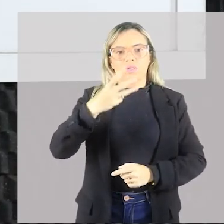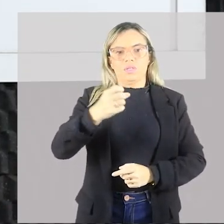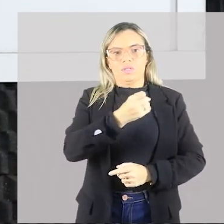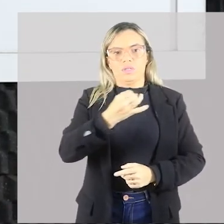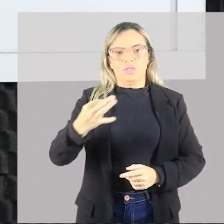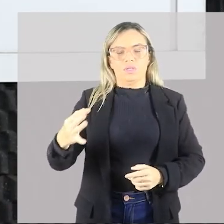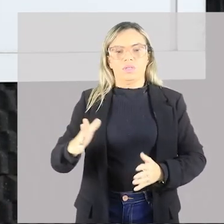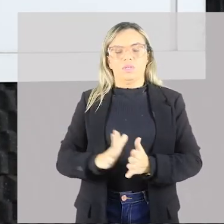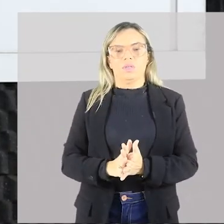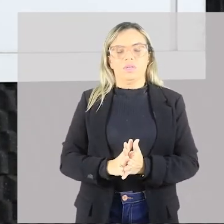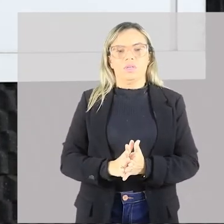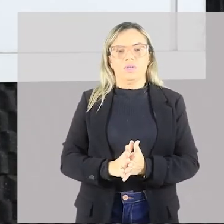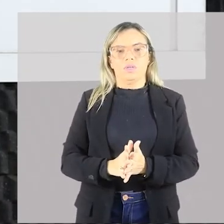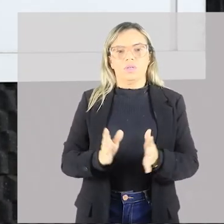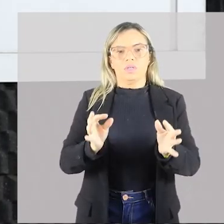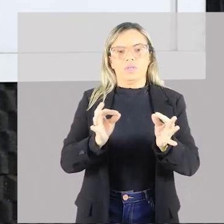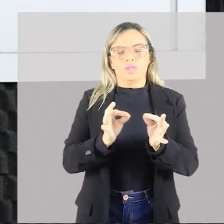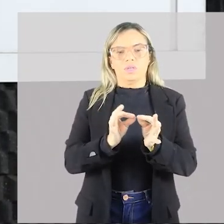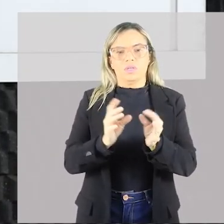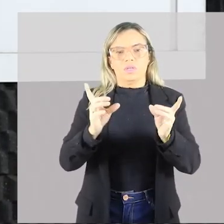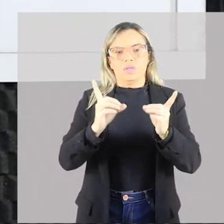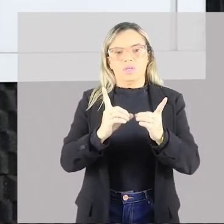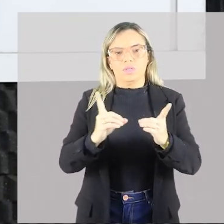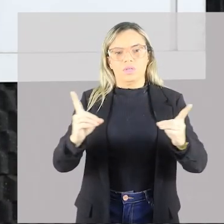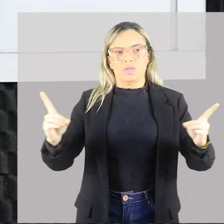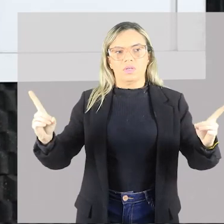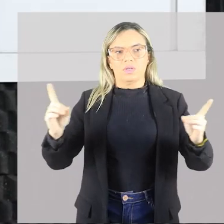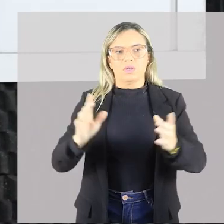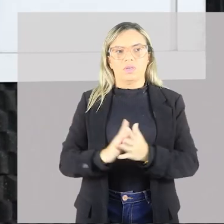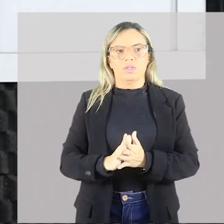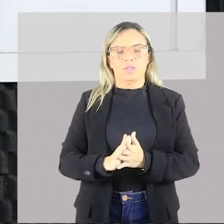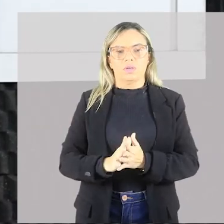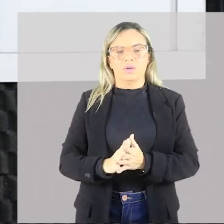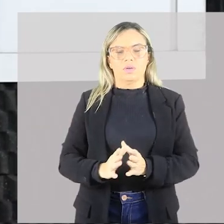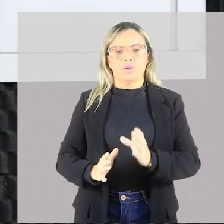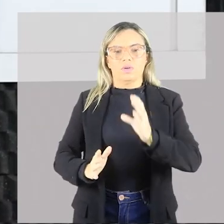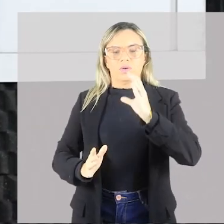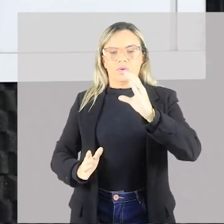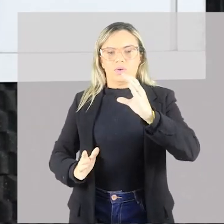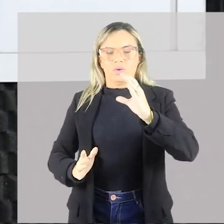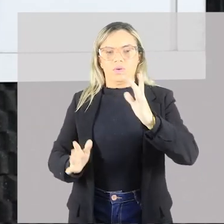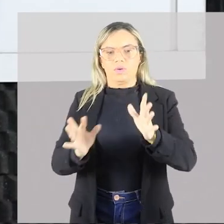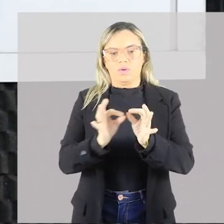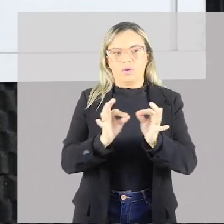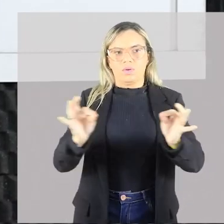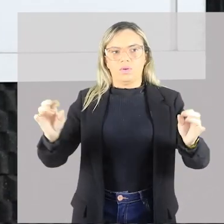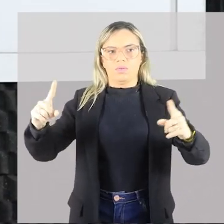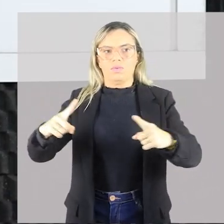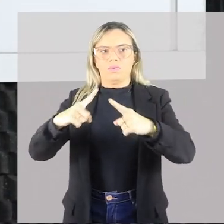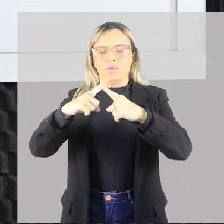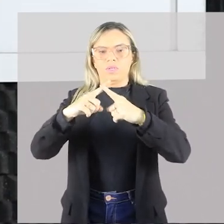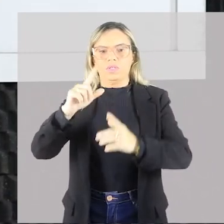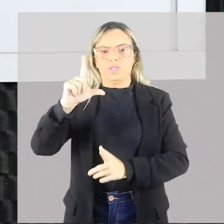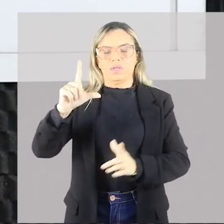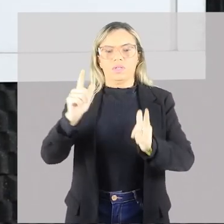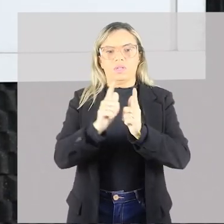Comprimento, C, vezes largura, L, vezes altura, H,